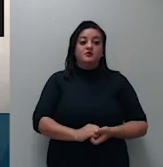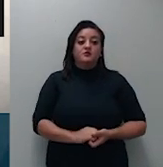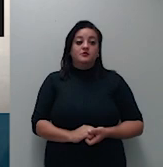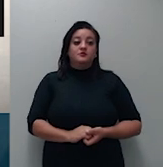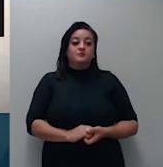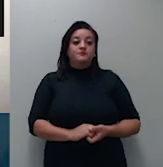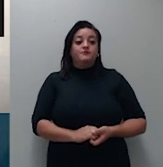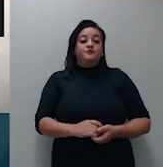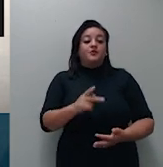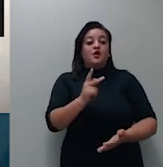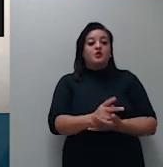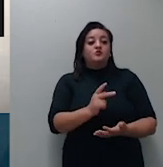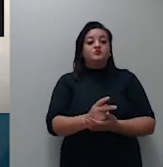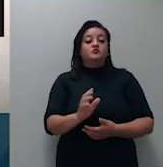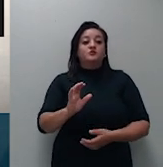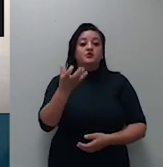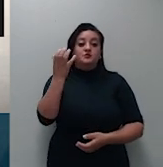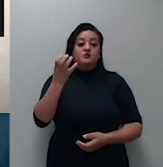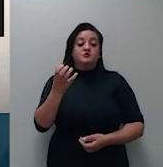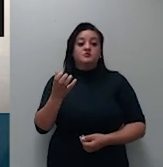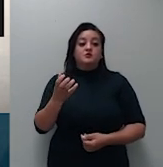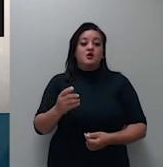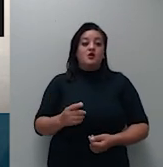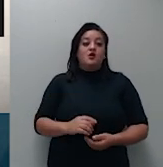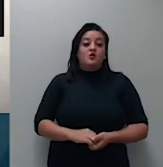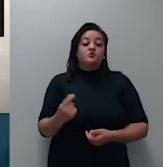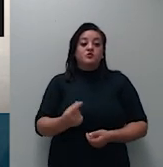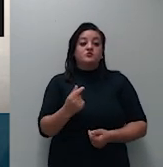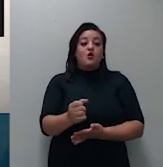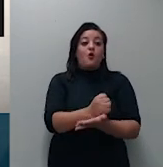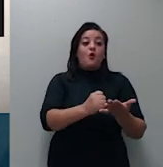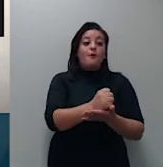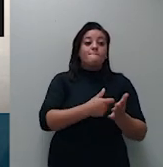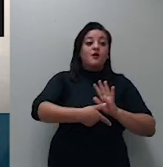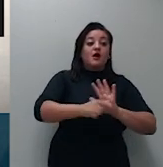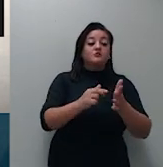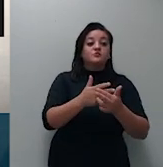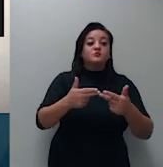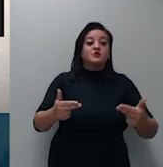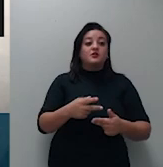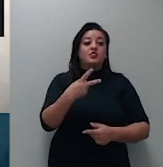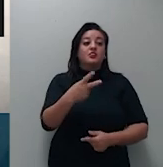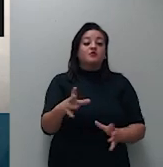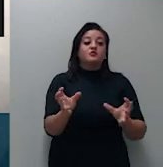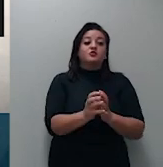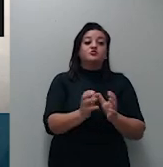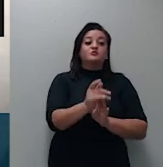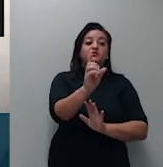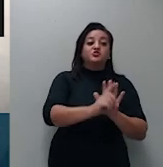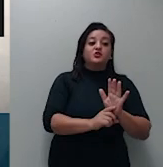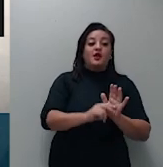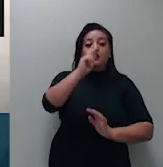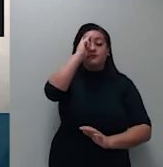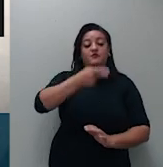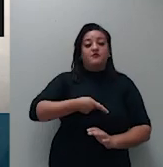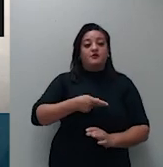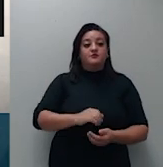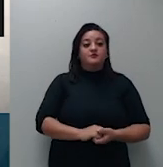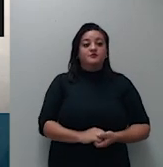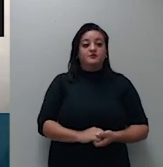interno e mantenho a decisão unipessoal com base nos precedentes das duas turmas de direito